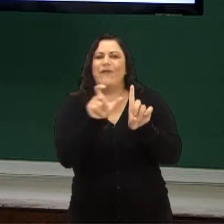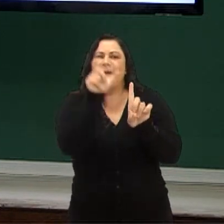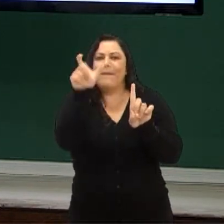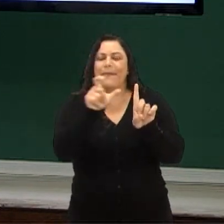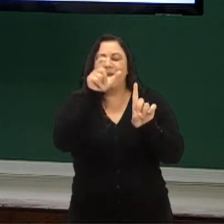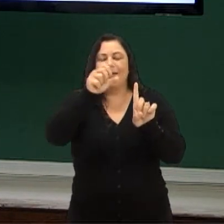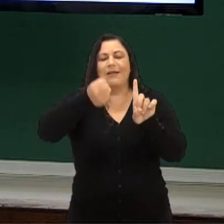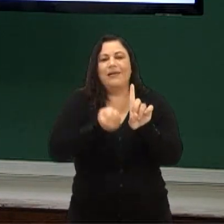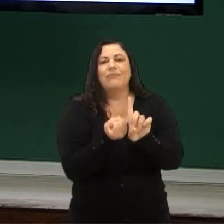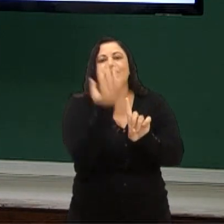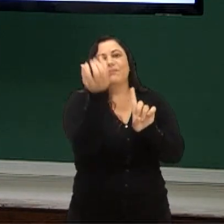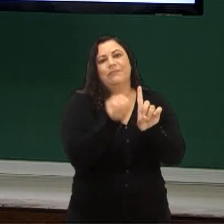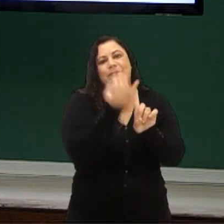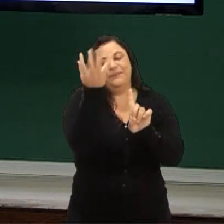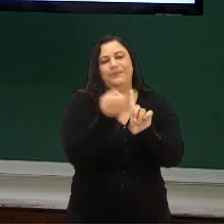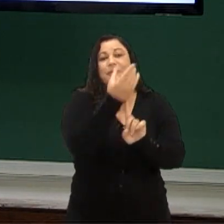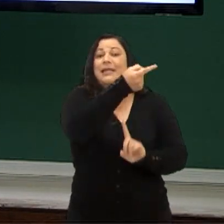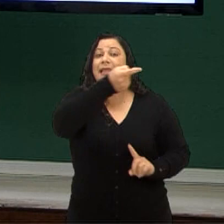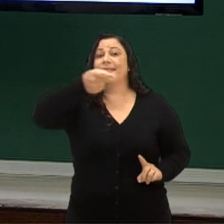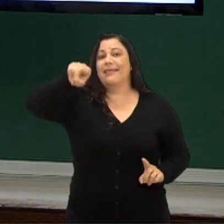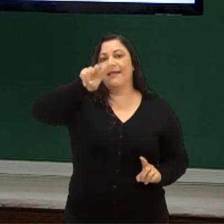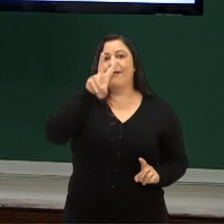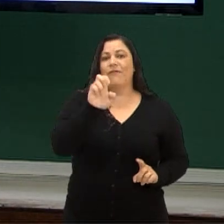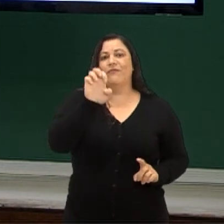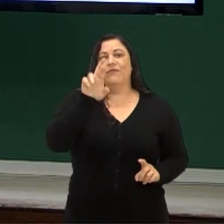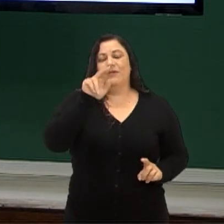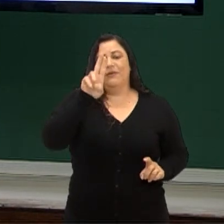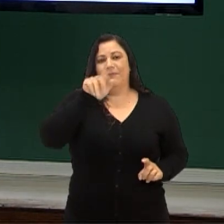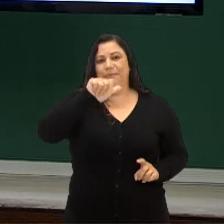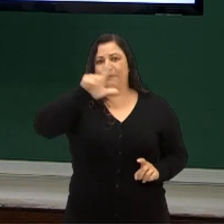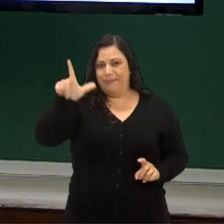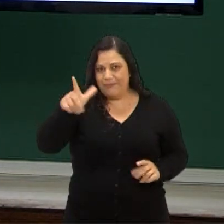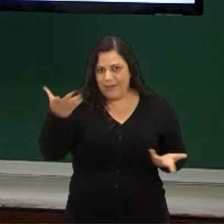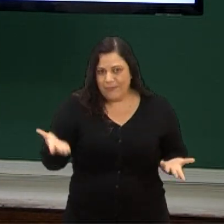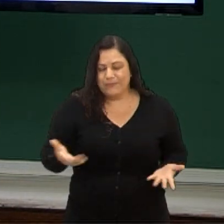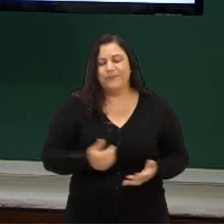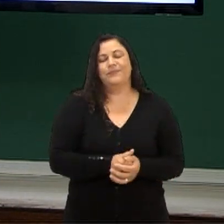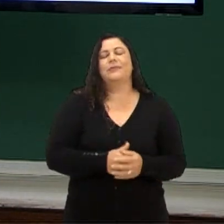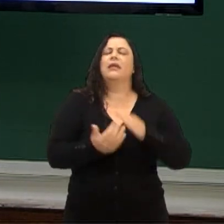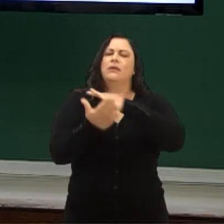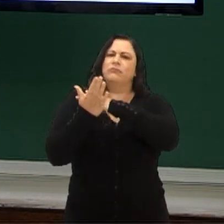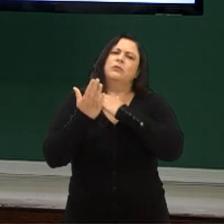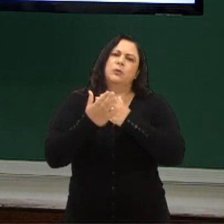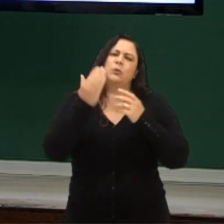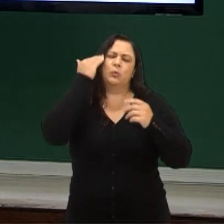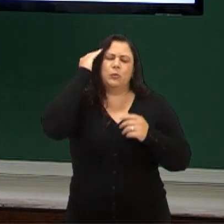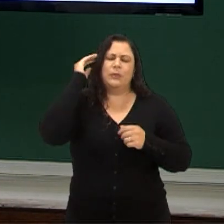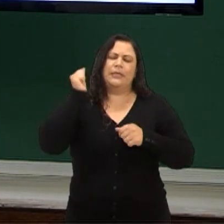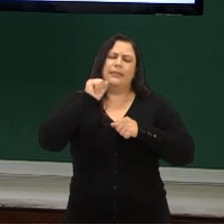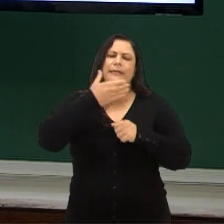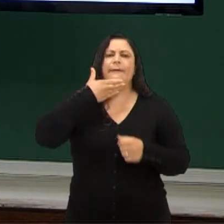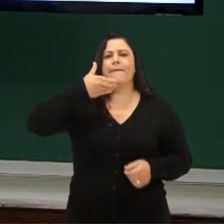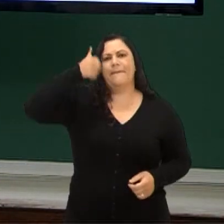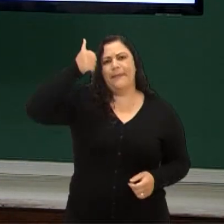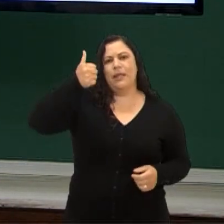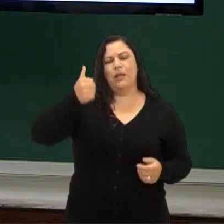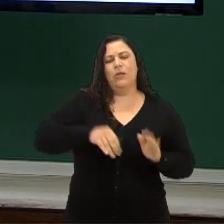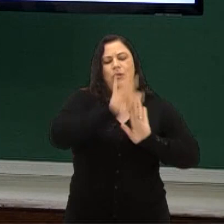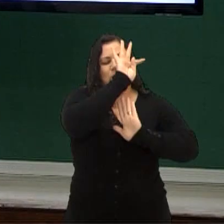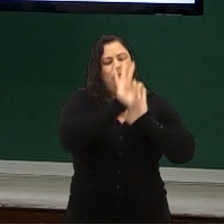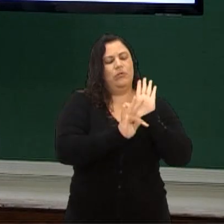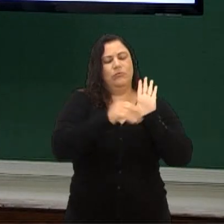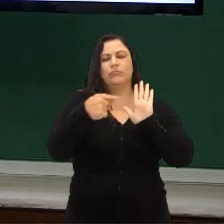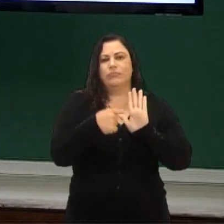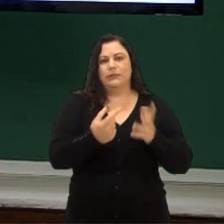será linguagem não verbal, certo? Esses elementos ajudam a interpretar o texto. Entendemos os efeitos de sentido